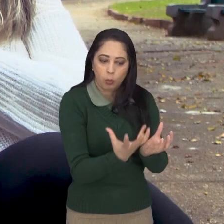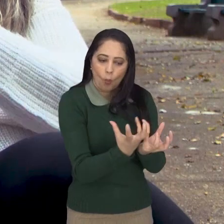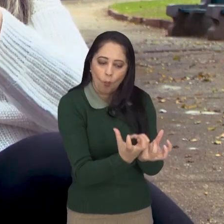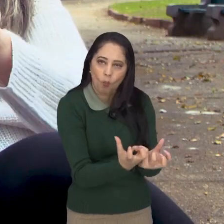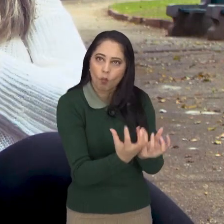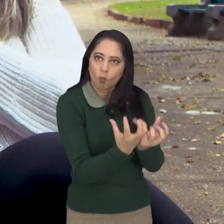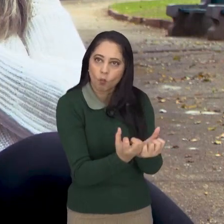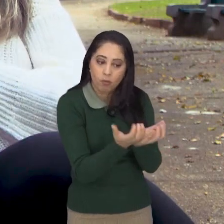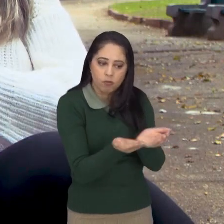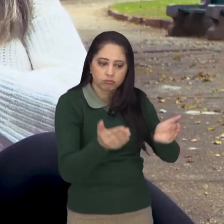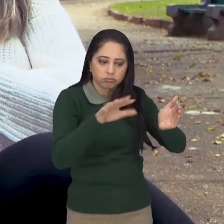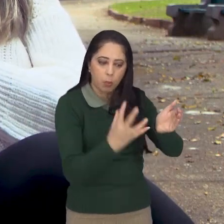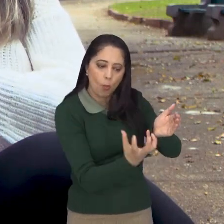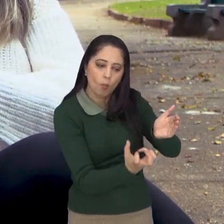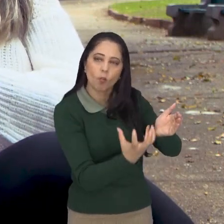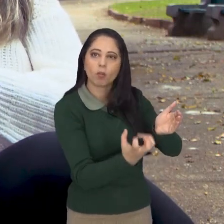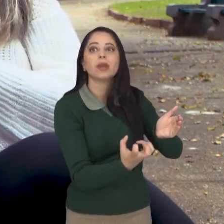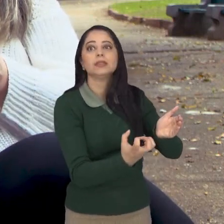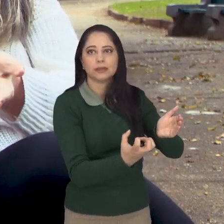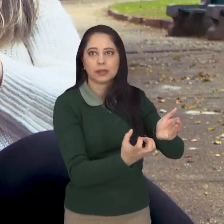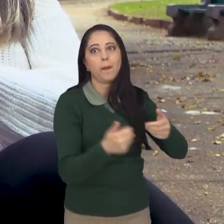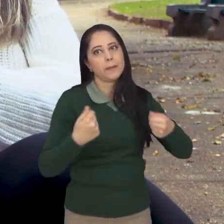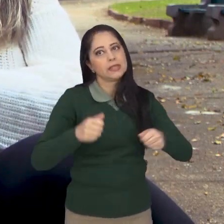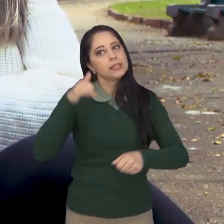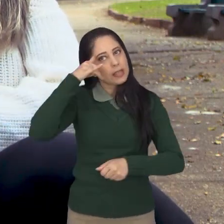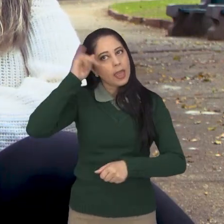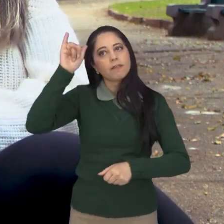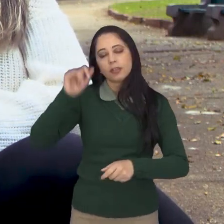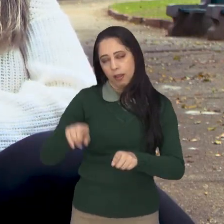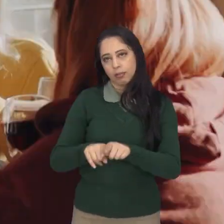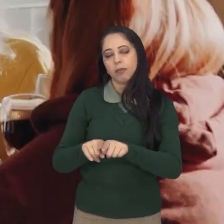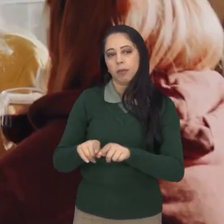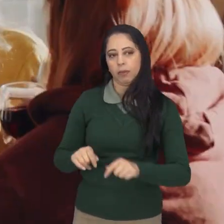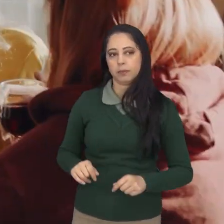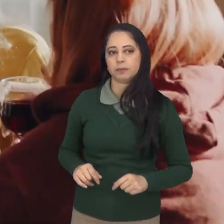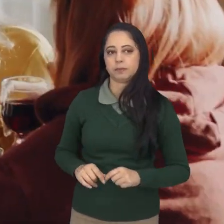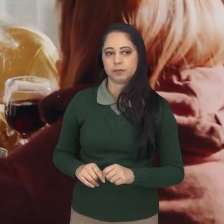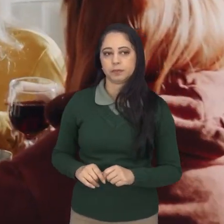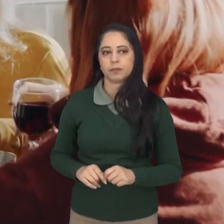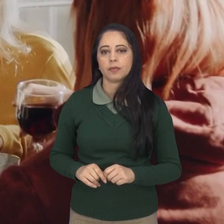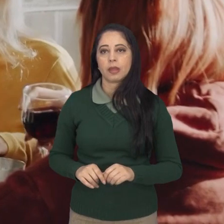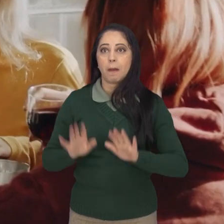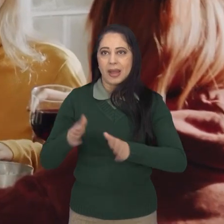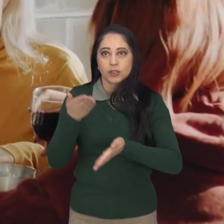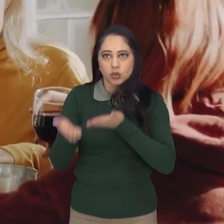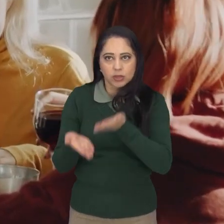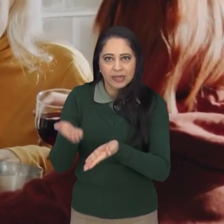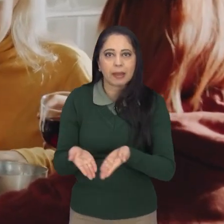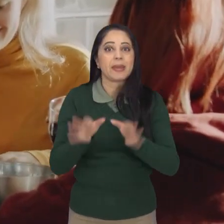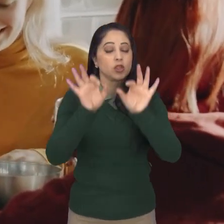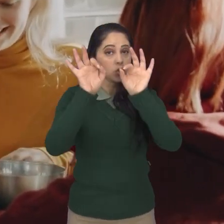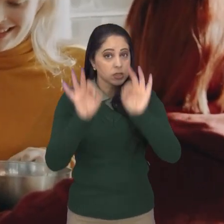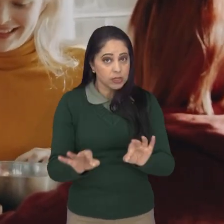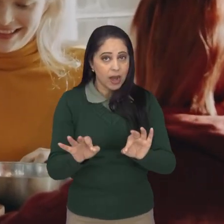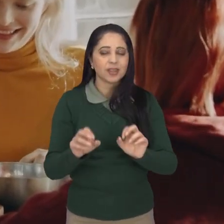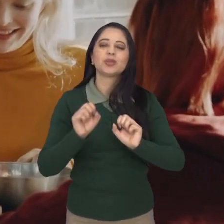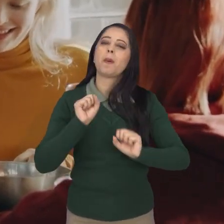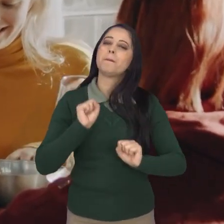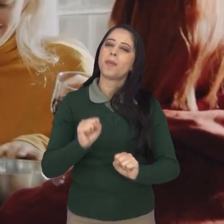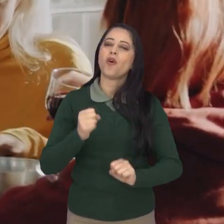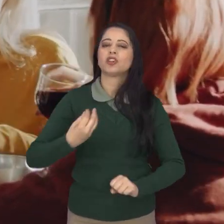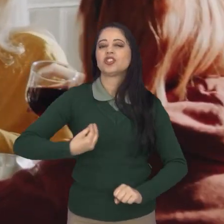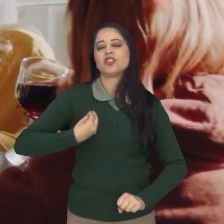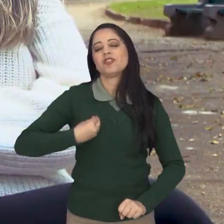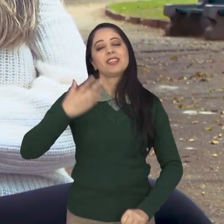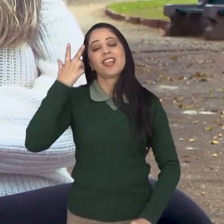ali a gente já tem a contaminação cruzada, então a gente tem que evitar isso também. Mas, com o tratamento em dia, é possível levar uma vida com